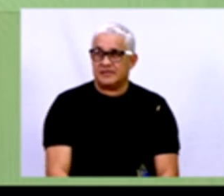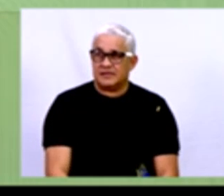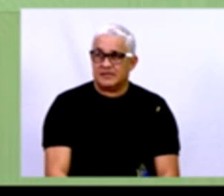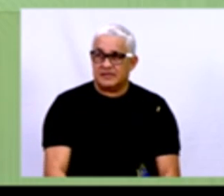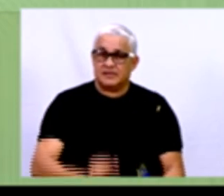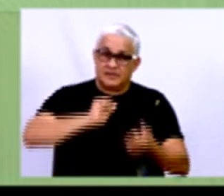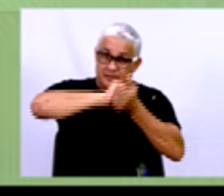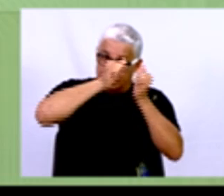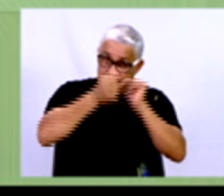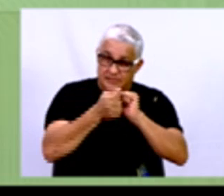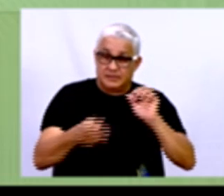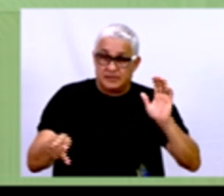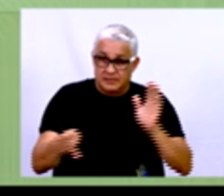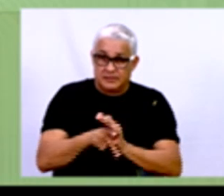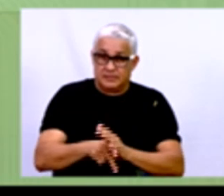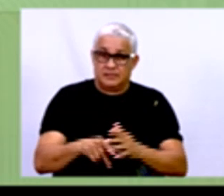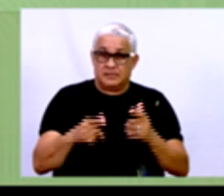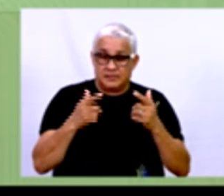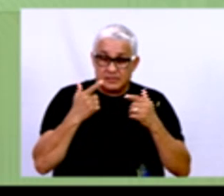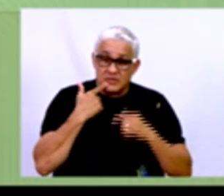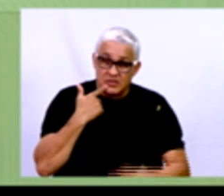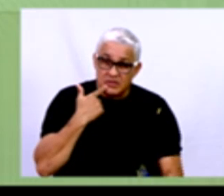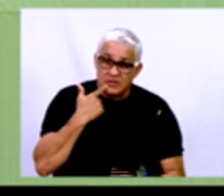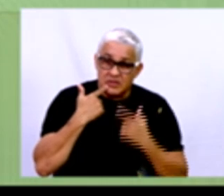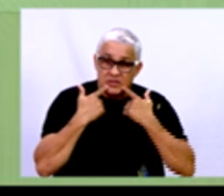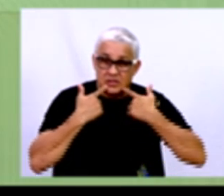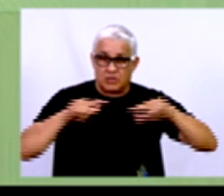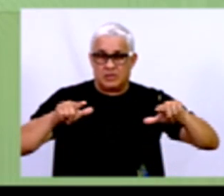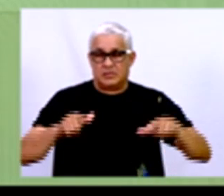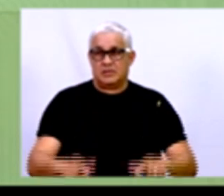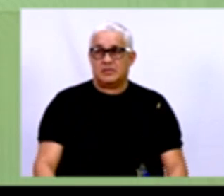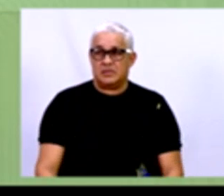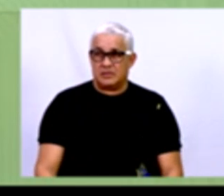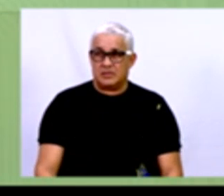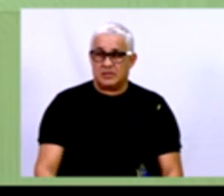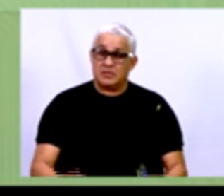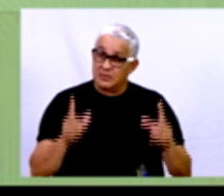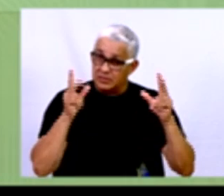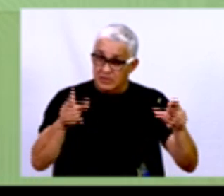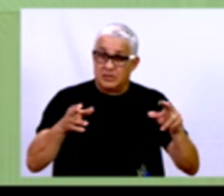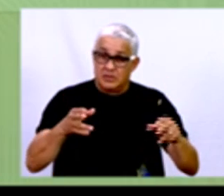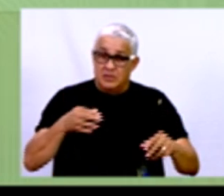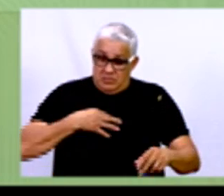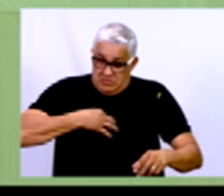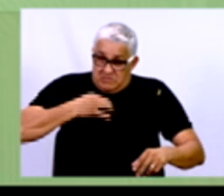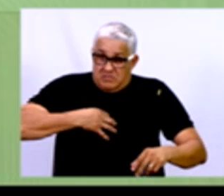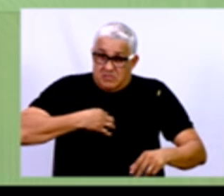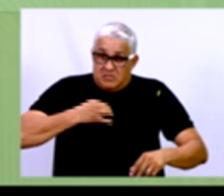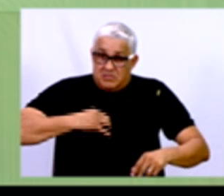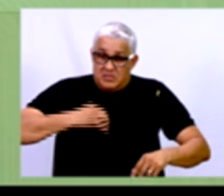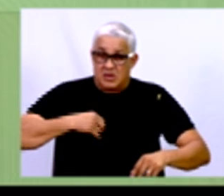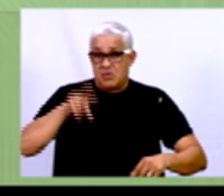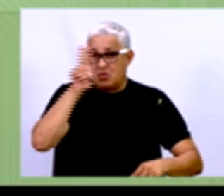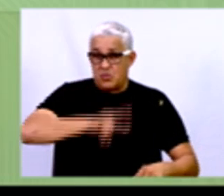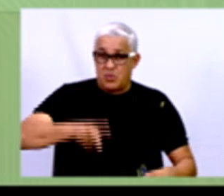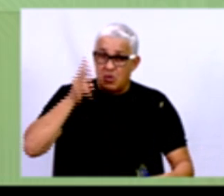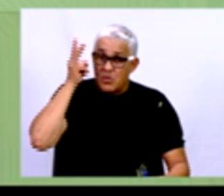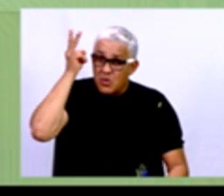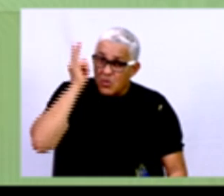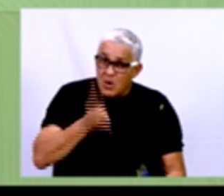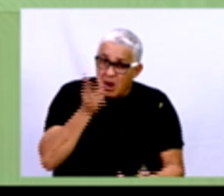da linguagem. Então, como nós falamos, a linguagem ela é como a vestimenta, que você não utiliza